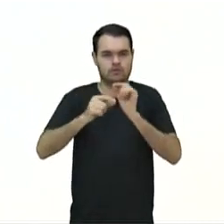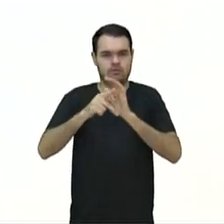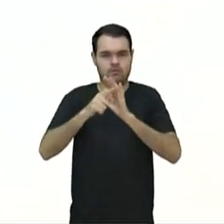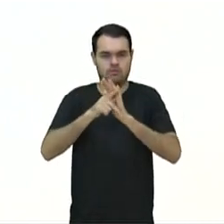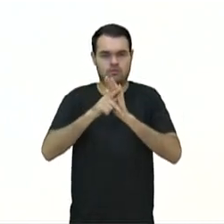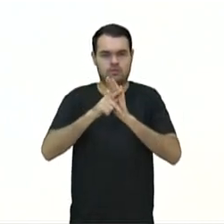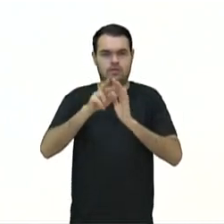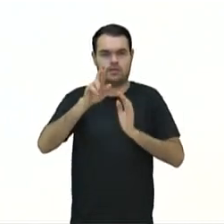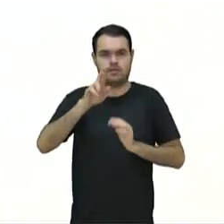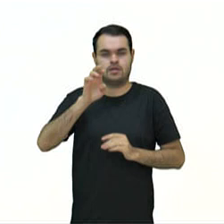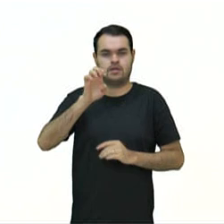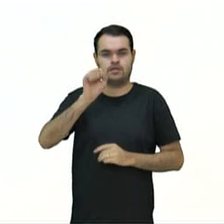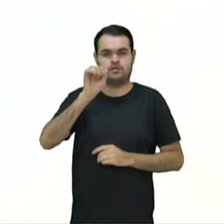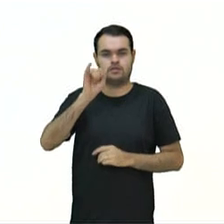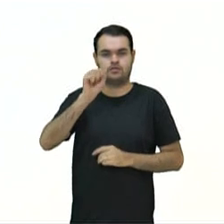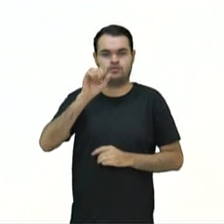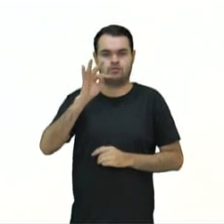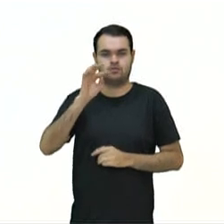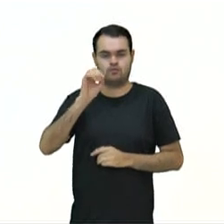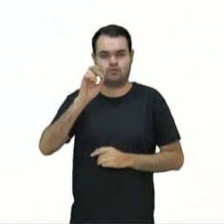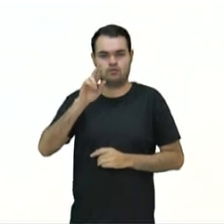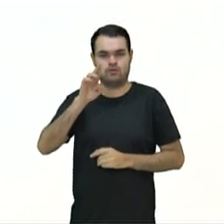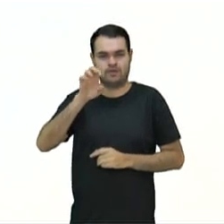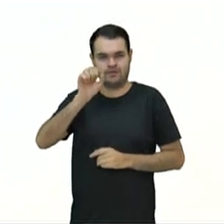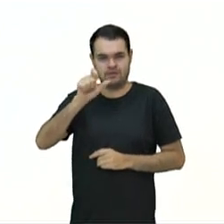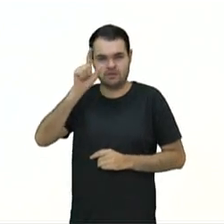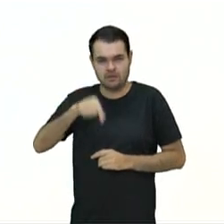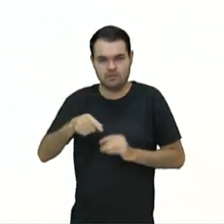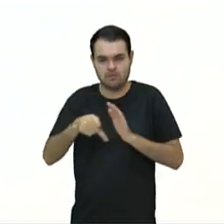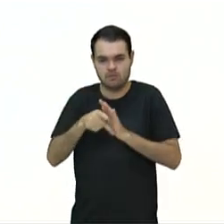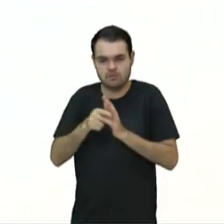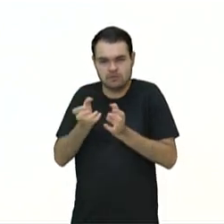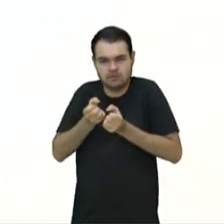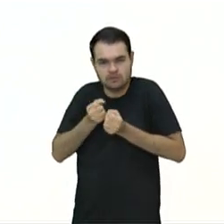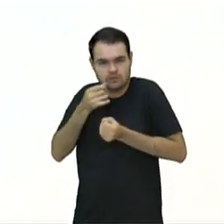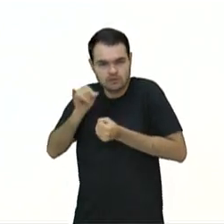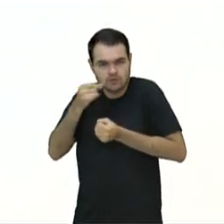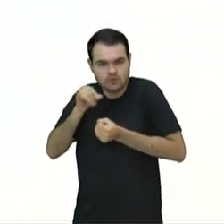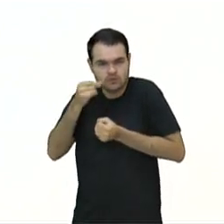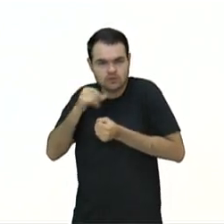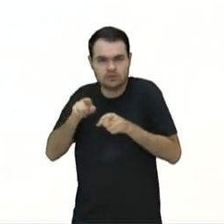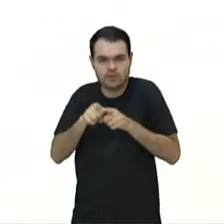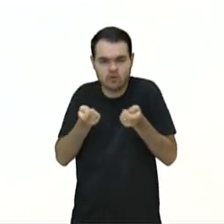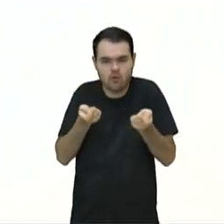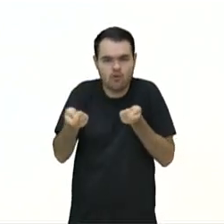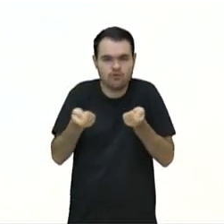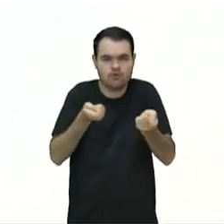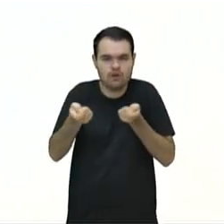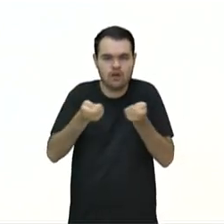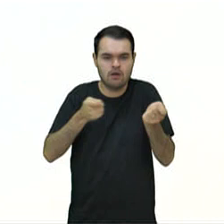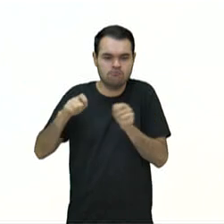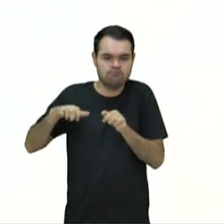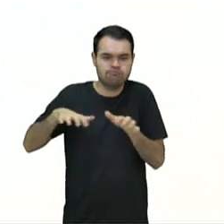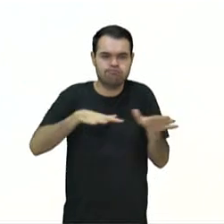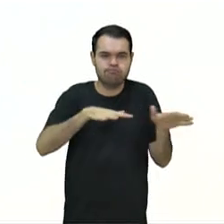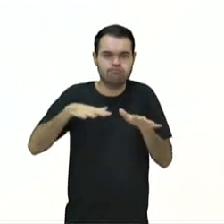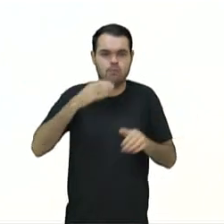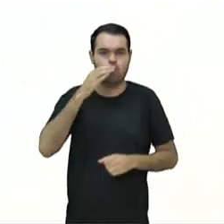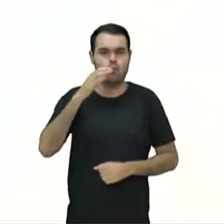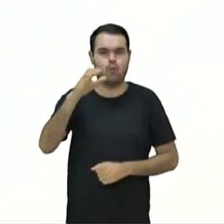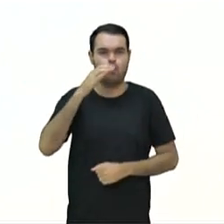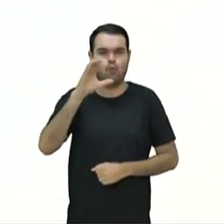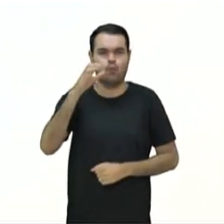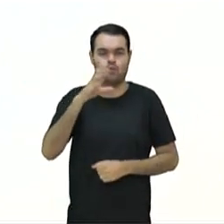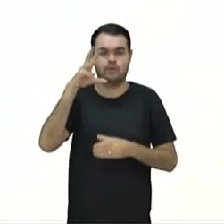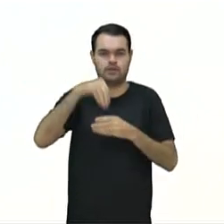da corrente elétrica e são usados para controlar a sua passagem em circuitos